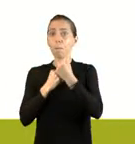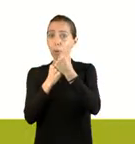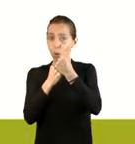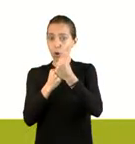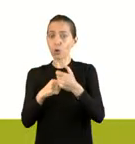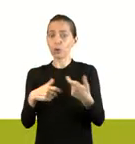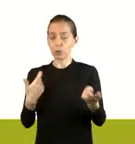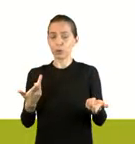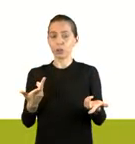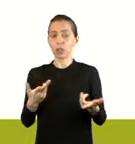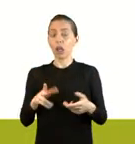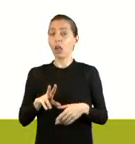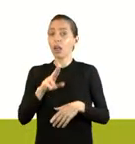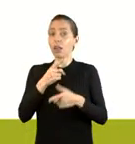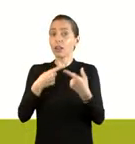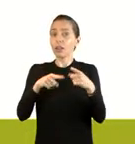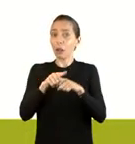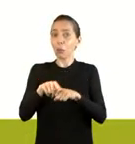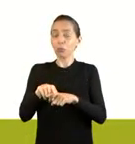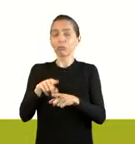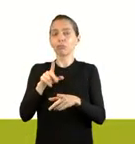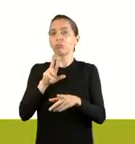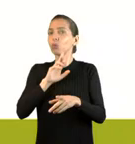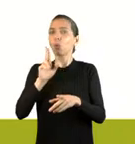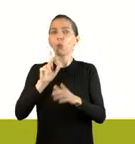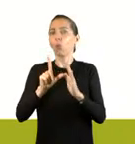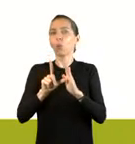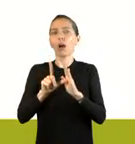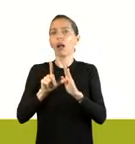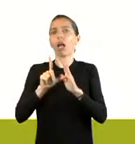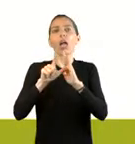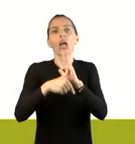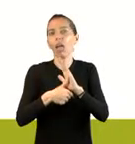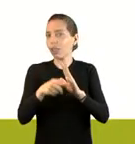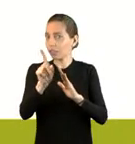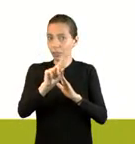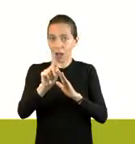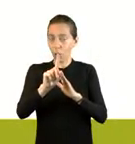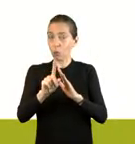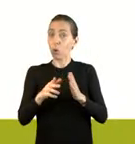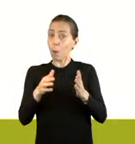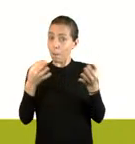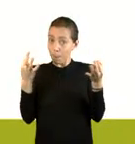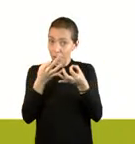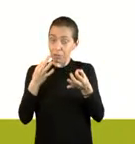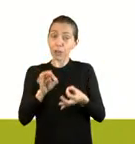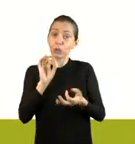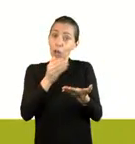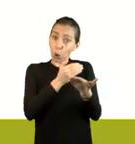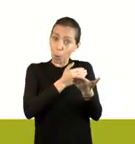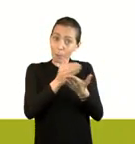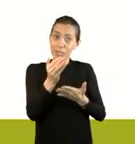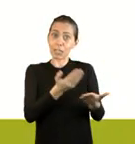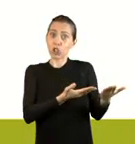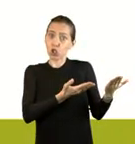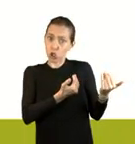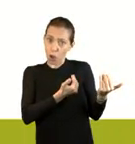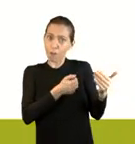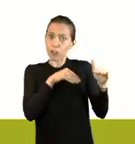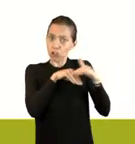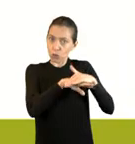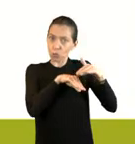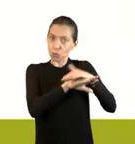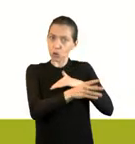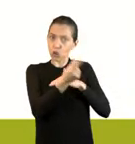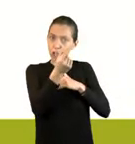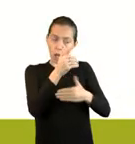nunca é tarde para começar. Né? O perfeito seria começar a guardar dinheiro assim que começa a trabalhar, ou os